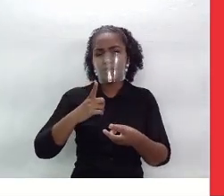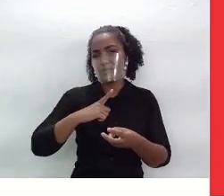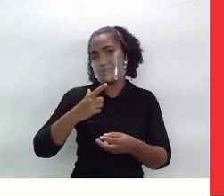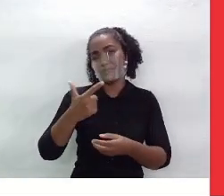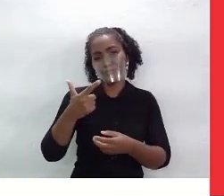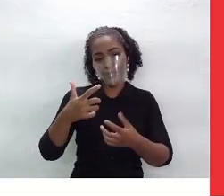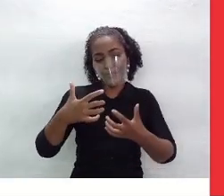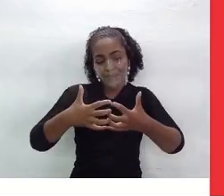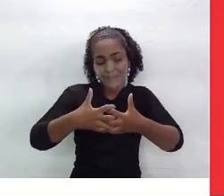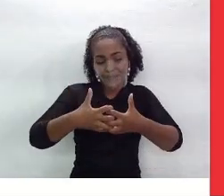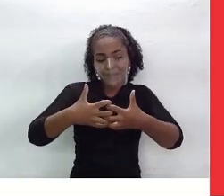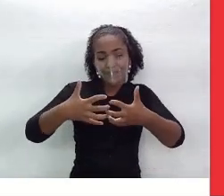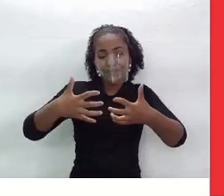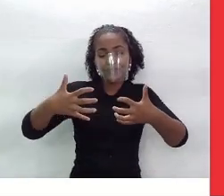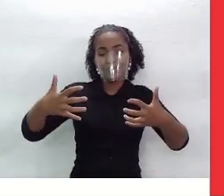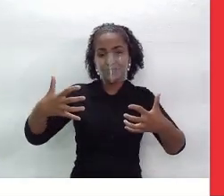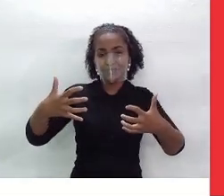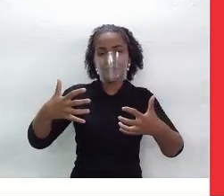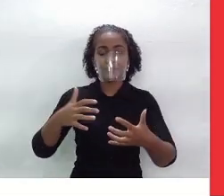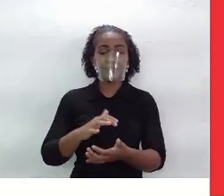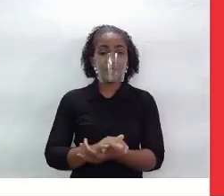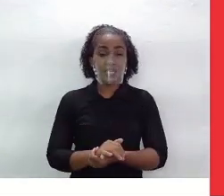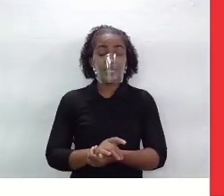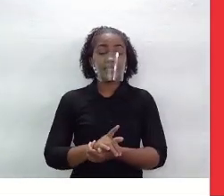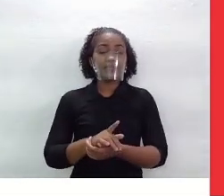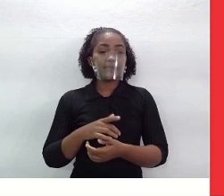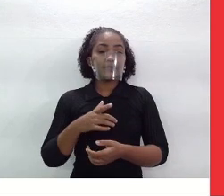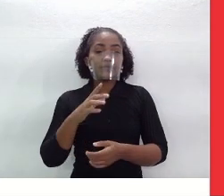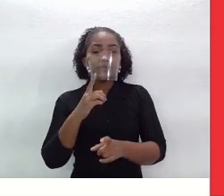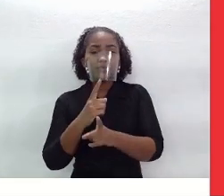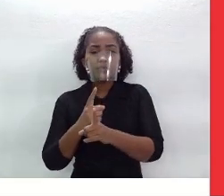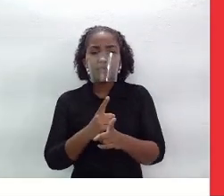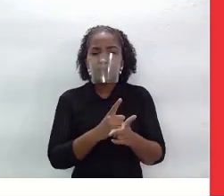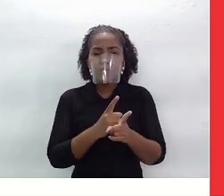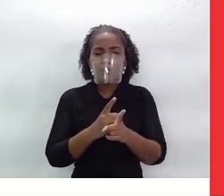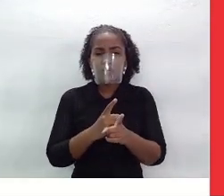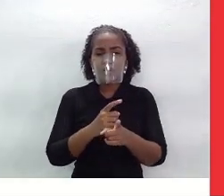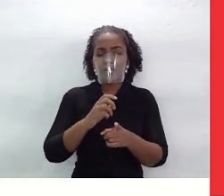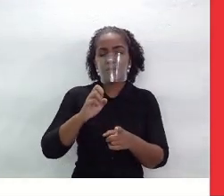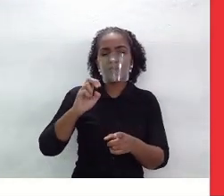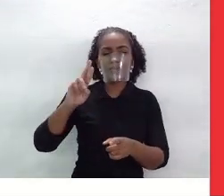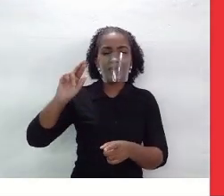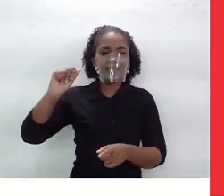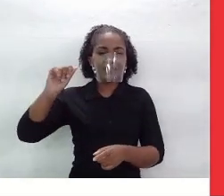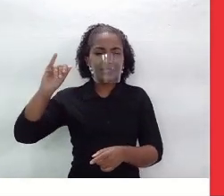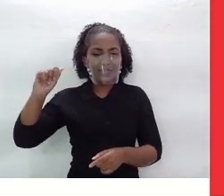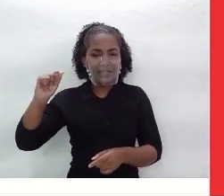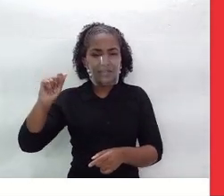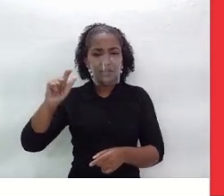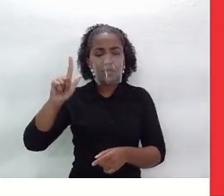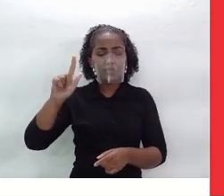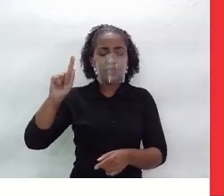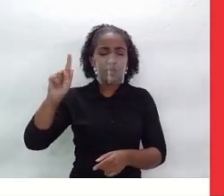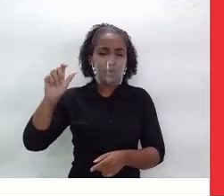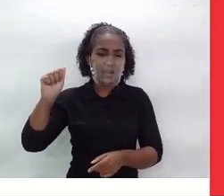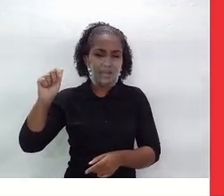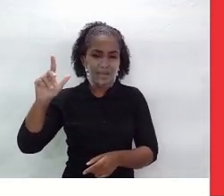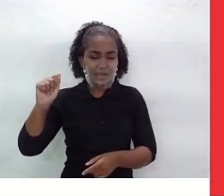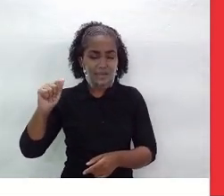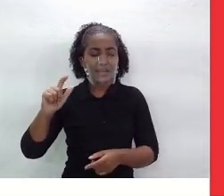Pangeia, porque todos não estão mais juntos. A gente só encontra a Laurásia e a Gondwana. Depois